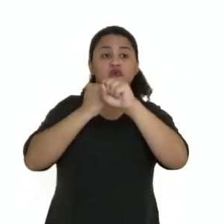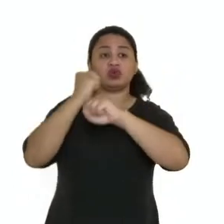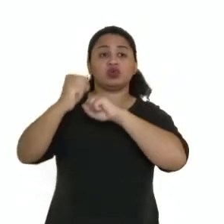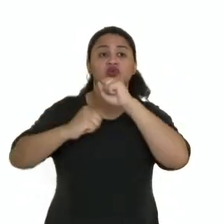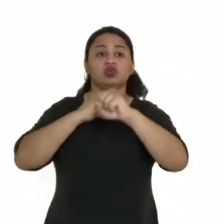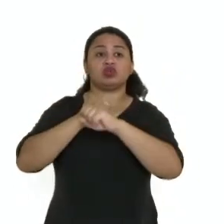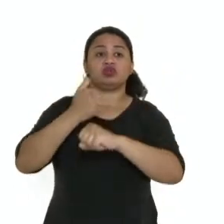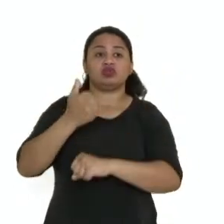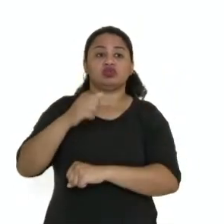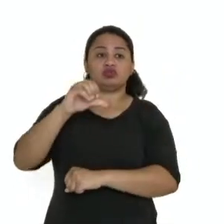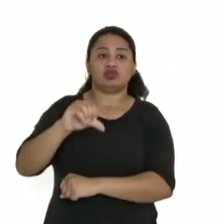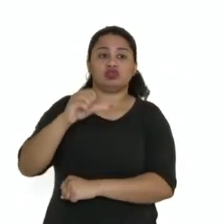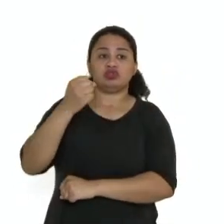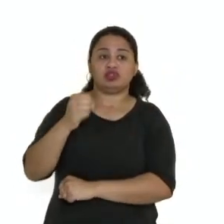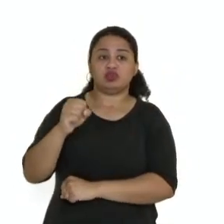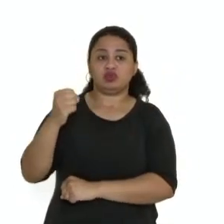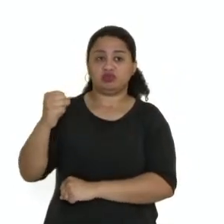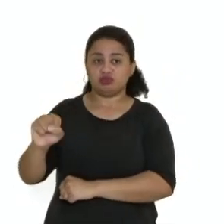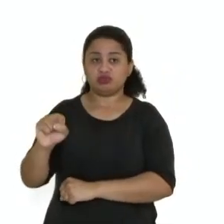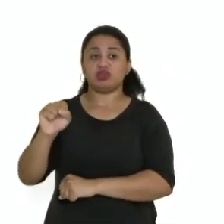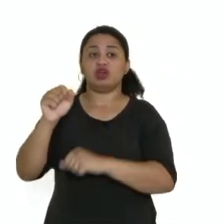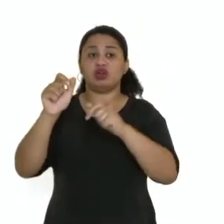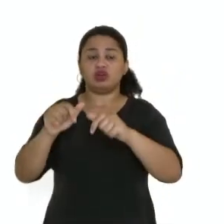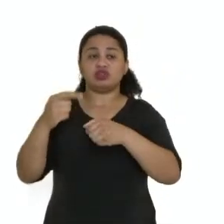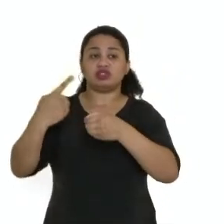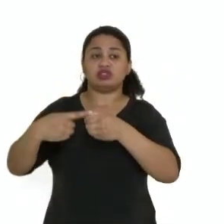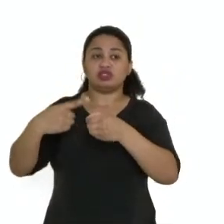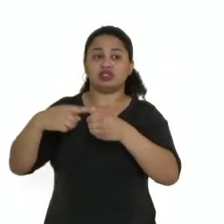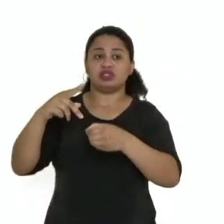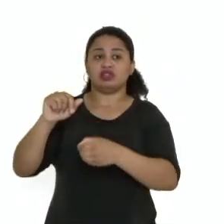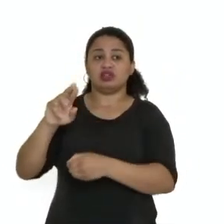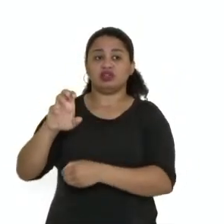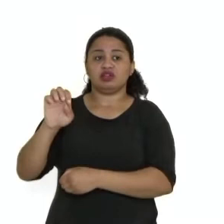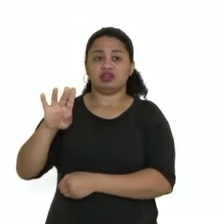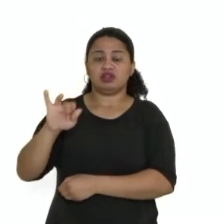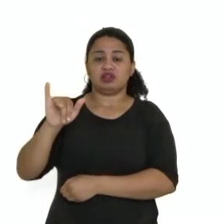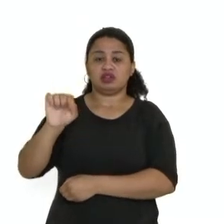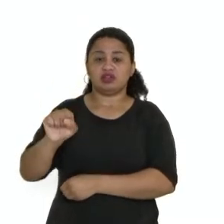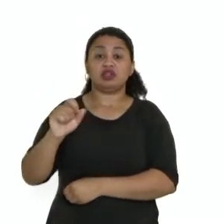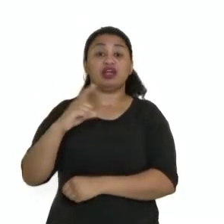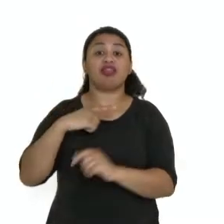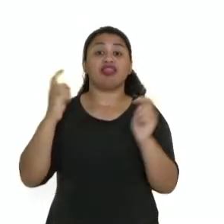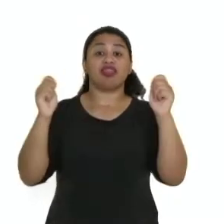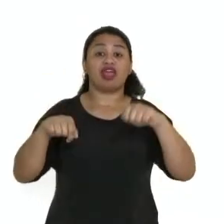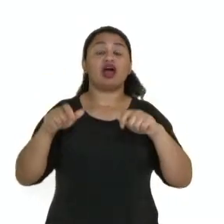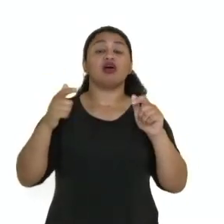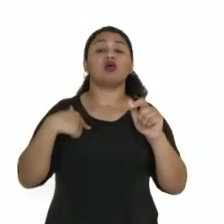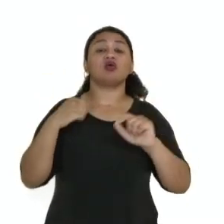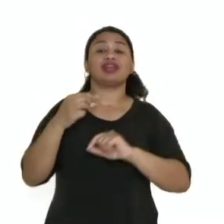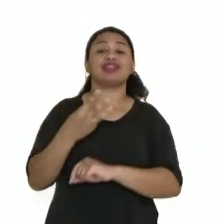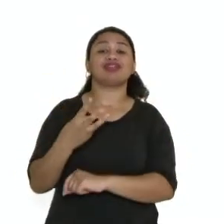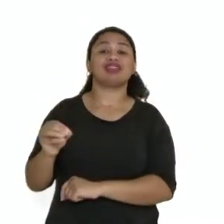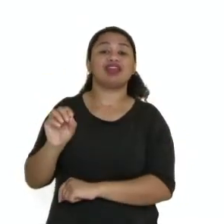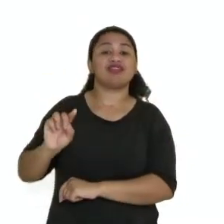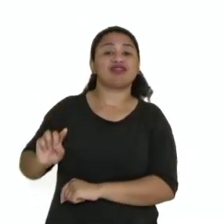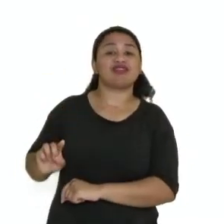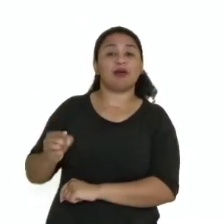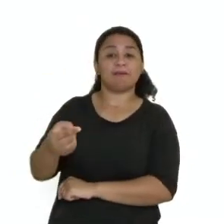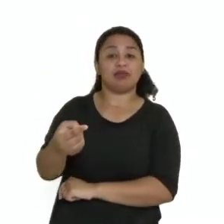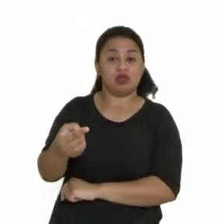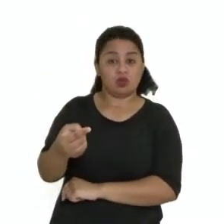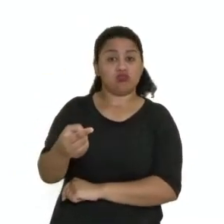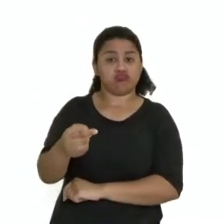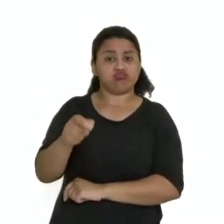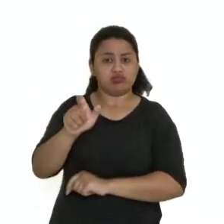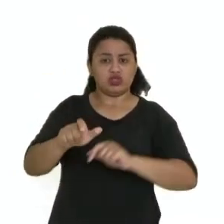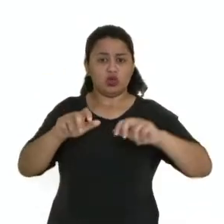1988 em Parintins, no Amazonas, com capacidade para 30 mil espectadores. Realmente muito semelhante a alguns